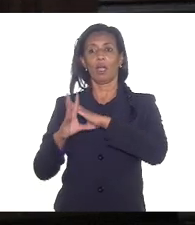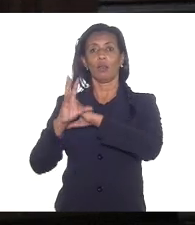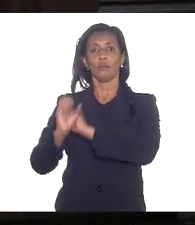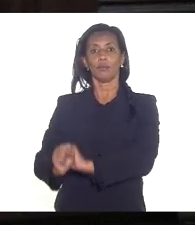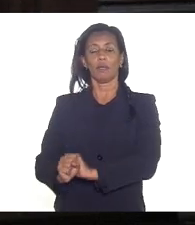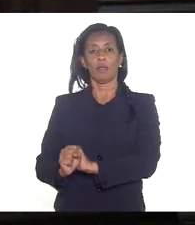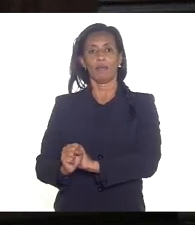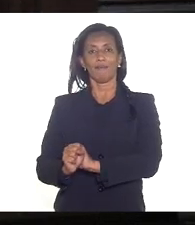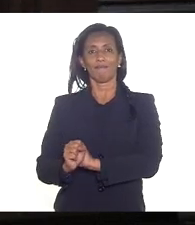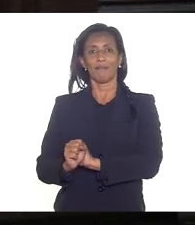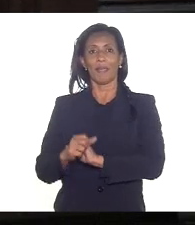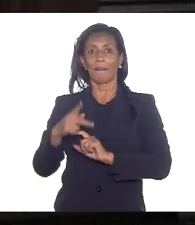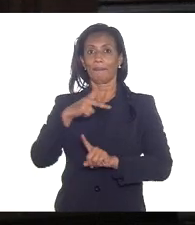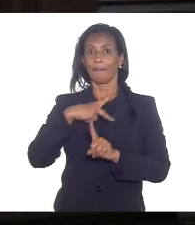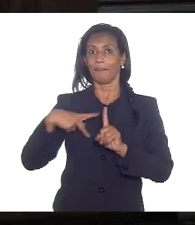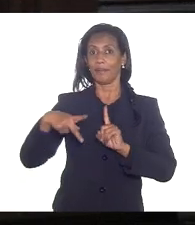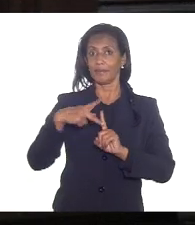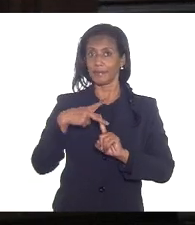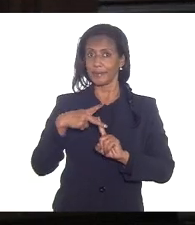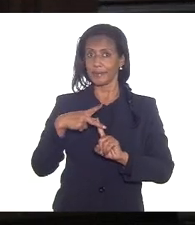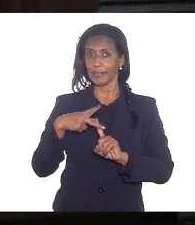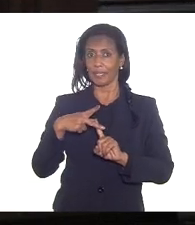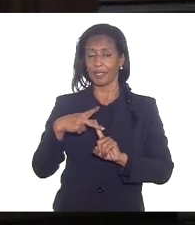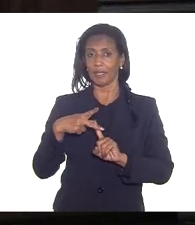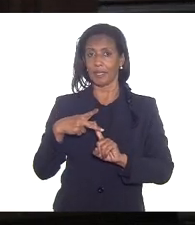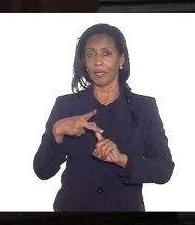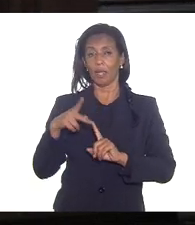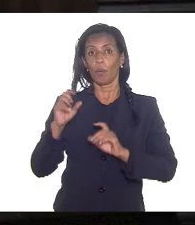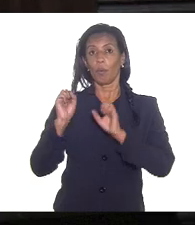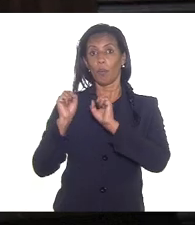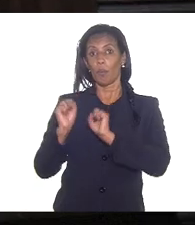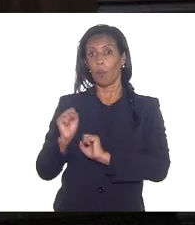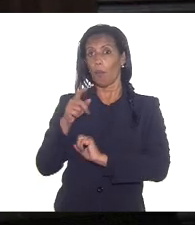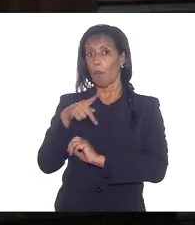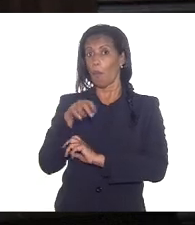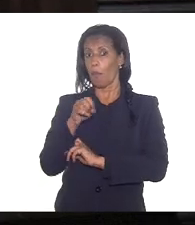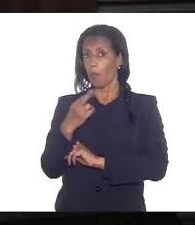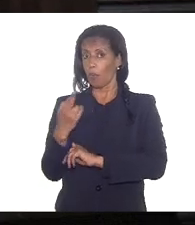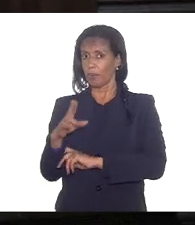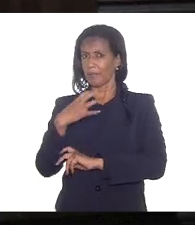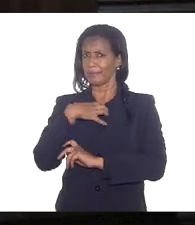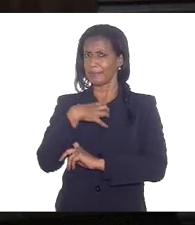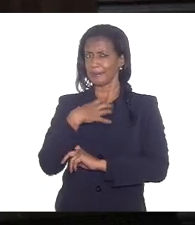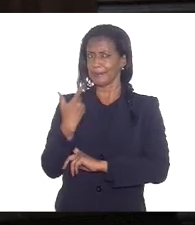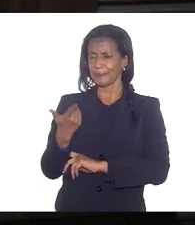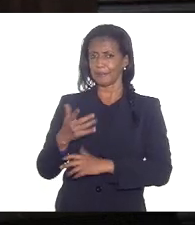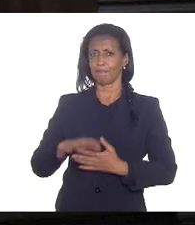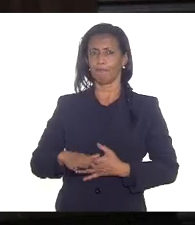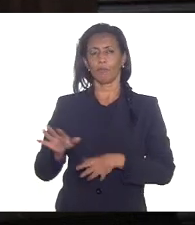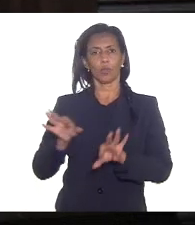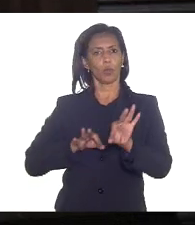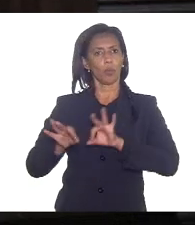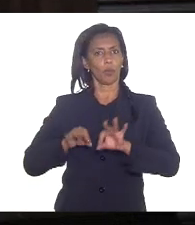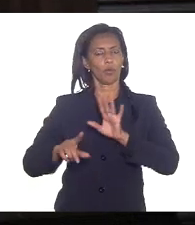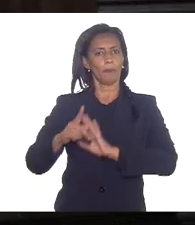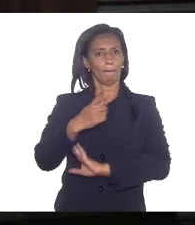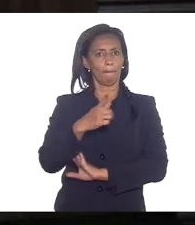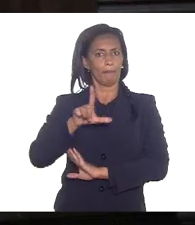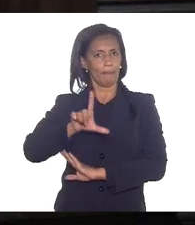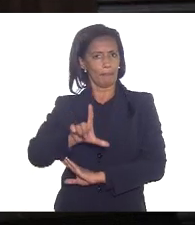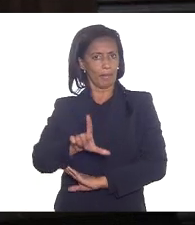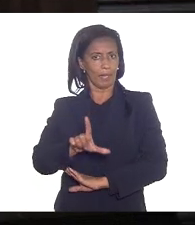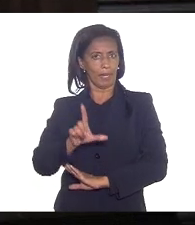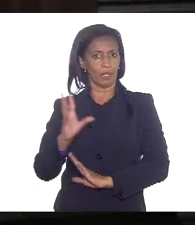receita previdenciária por poder Então nesse sentido o projeto de lei